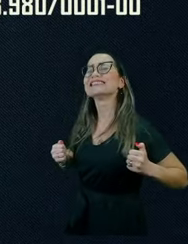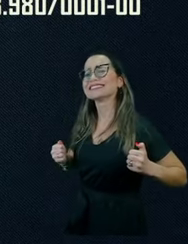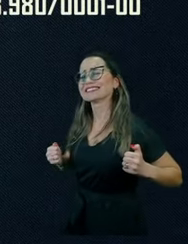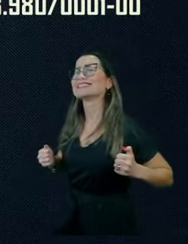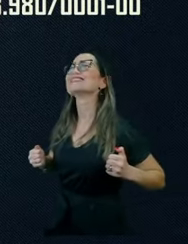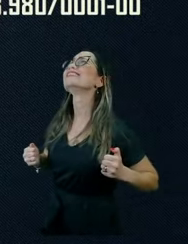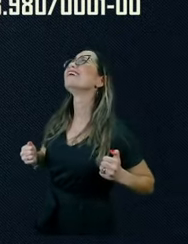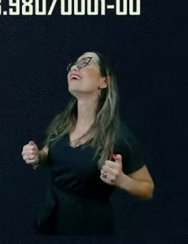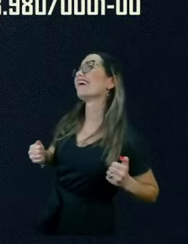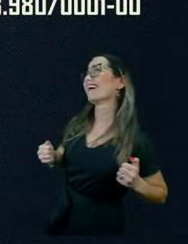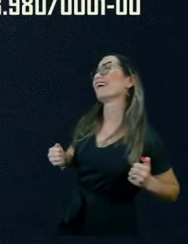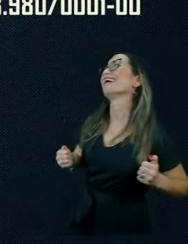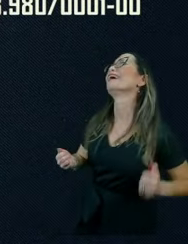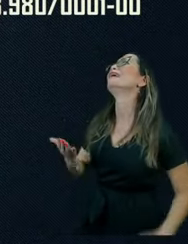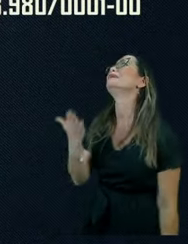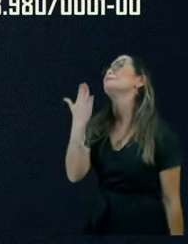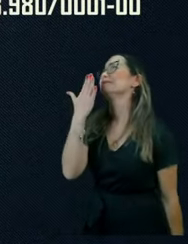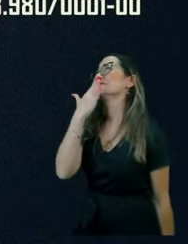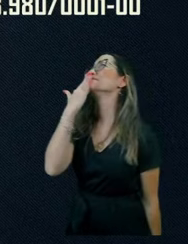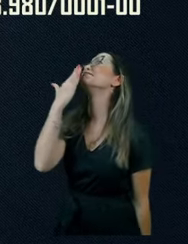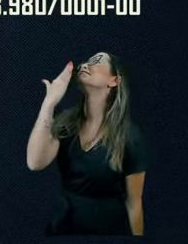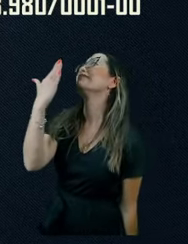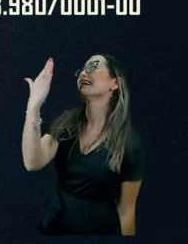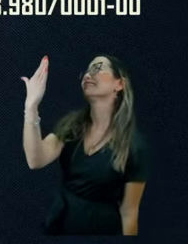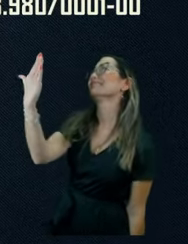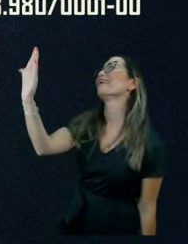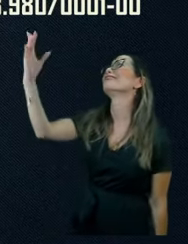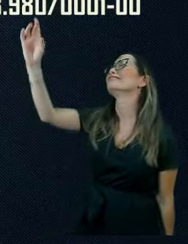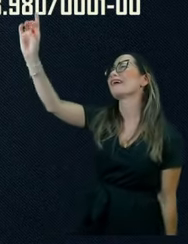faço tudo, mas vem